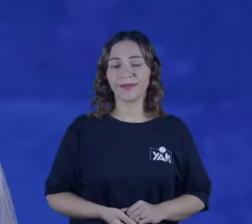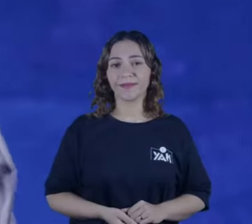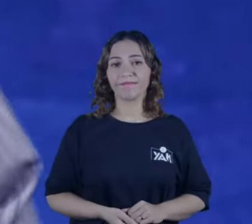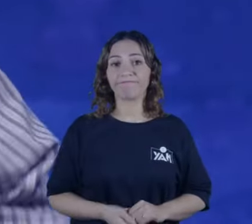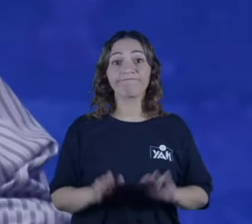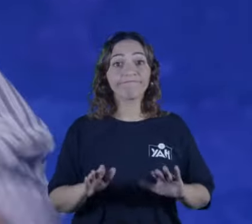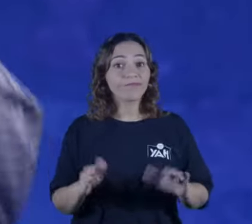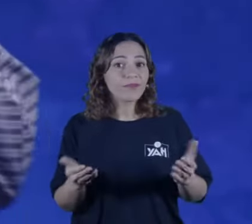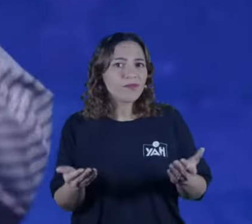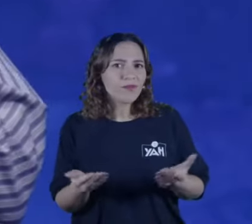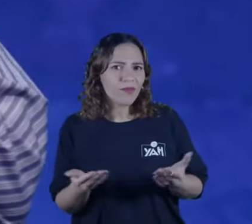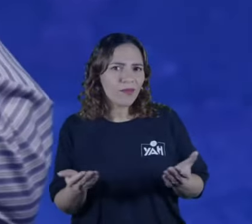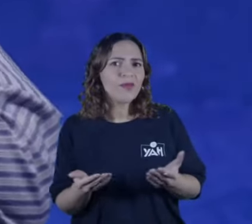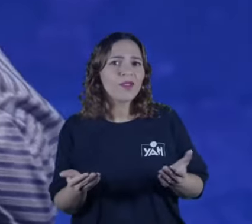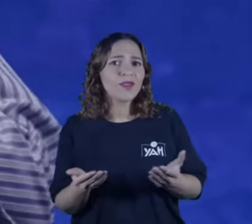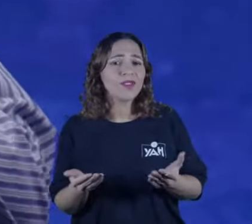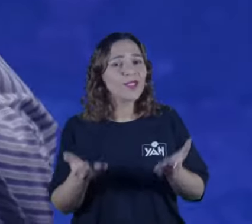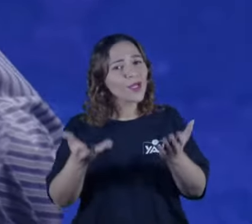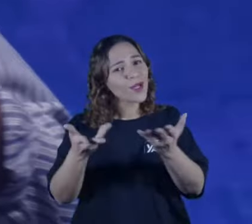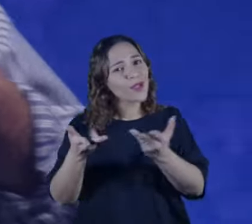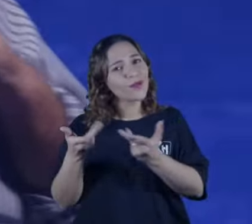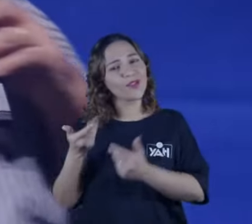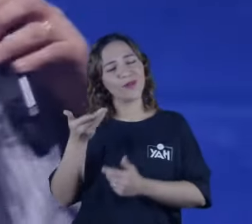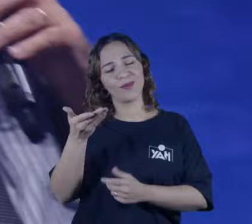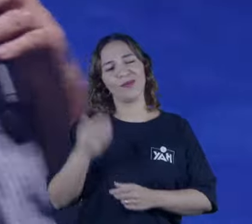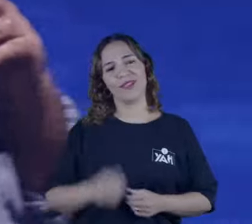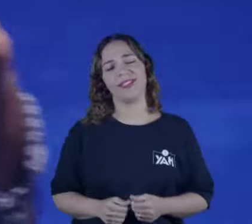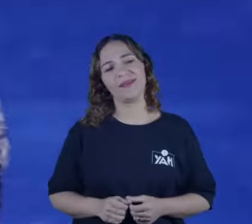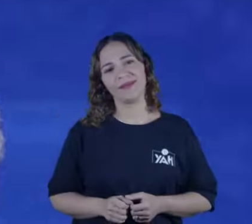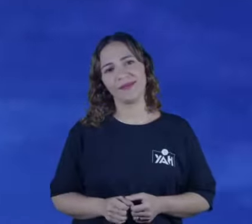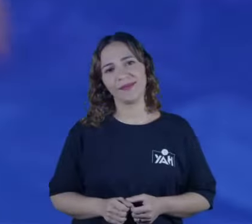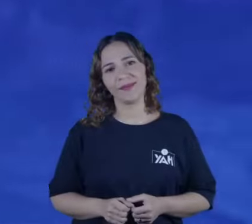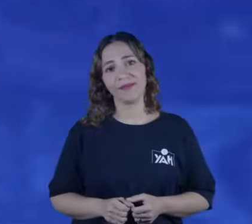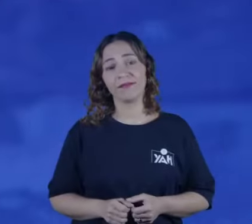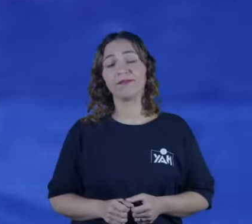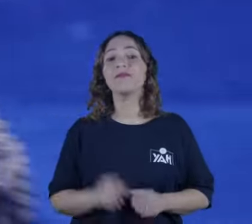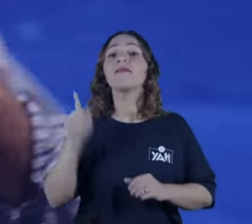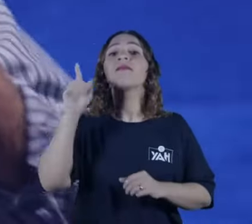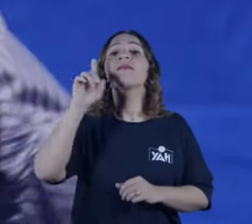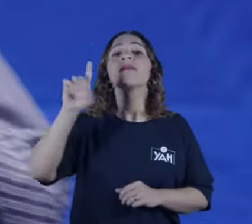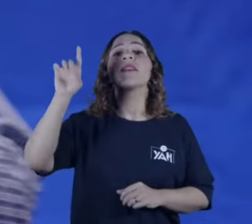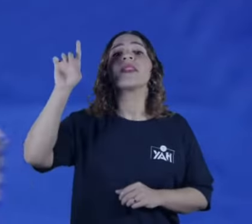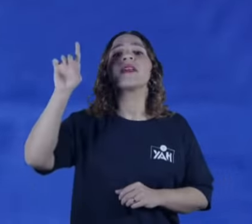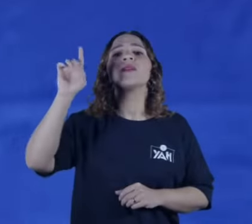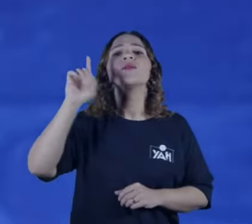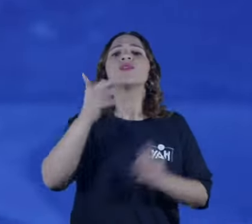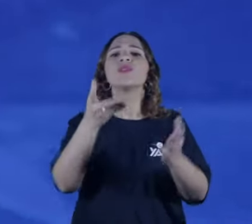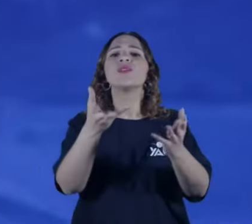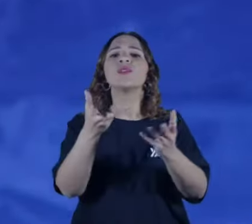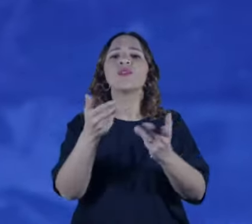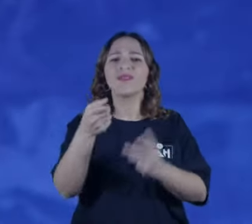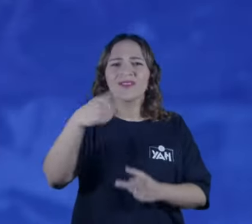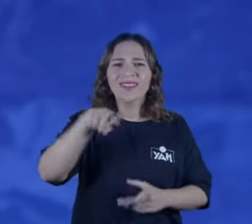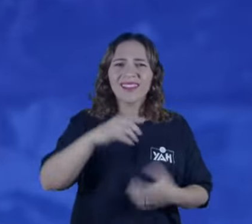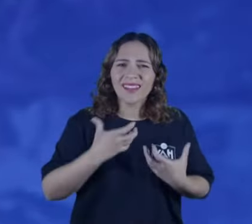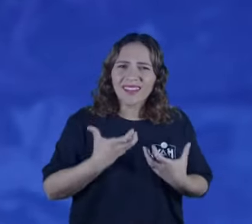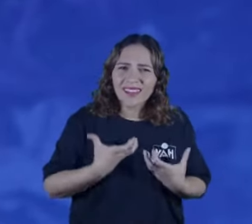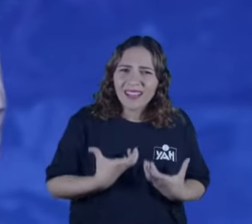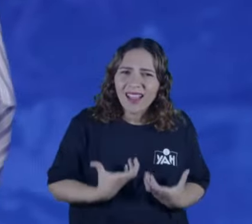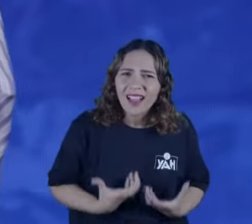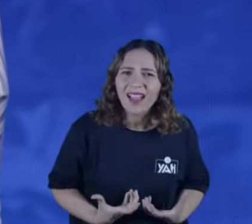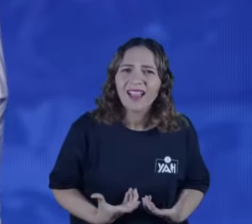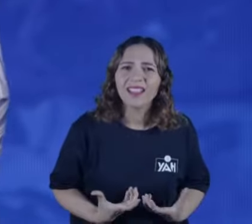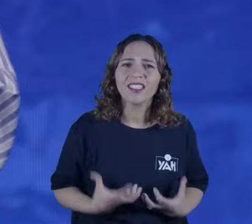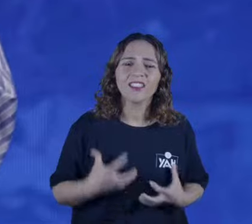E hoje Ele tem um convite para você. Vinde a mim, todos vós que estáis cansados